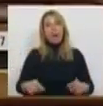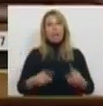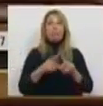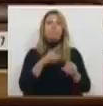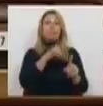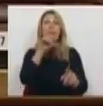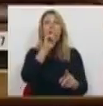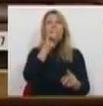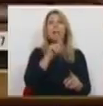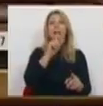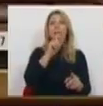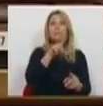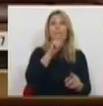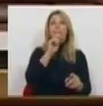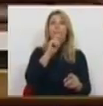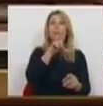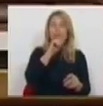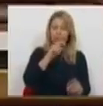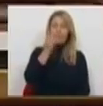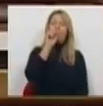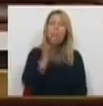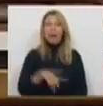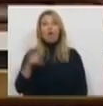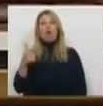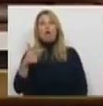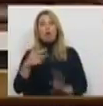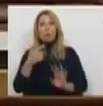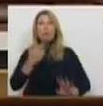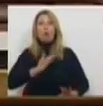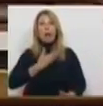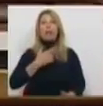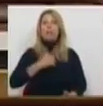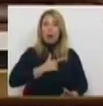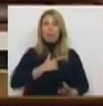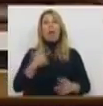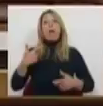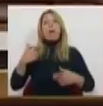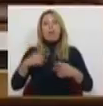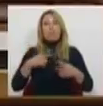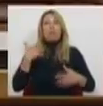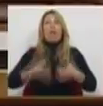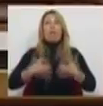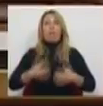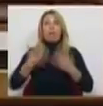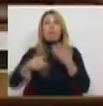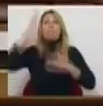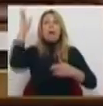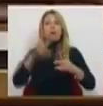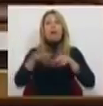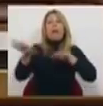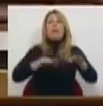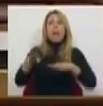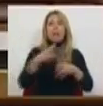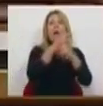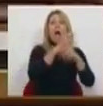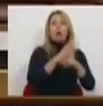mais. Face ao ascenso da extrema-direita na Europa, e nós vemos isso em Itália, na Áustria, na Holanda, na Alemanha,